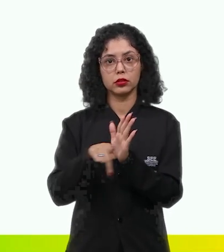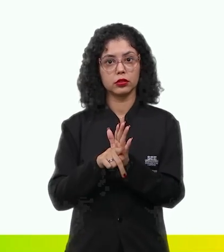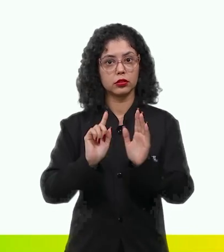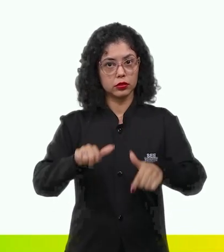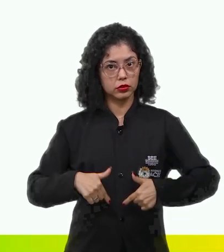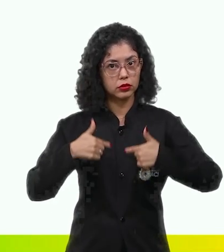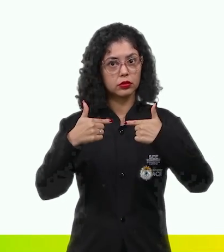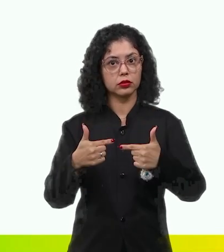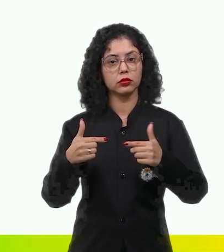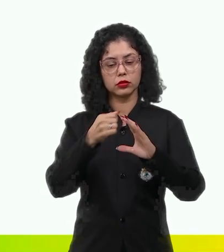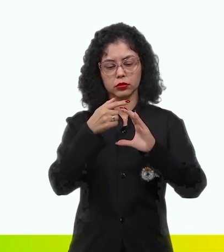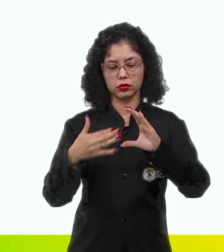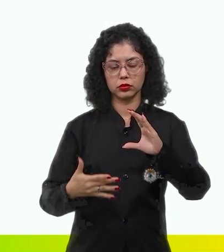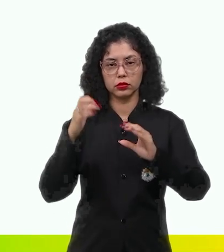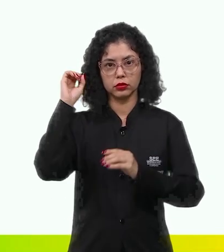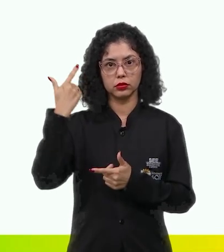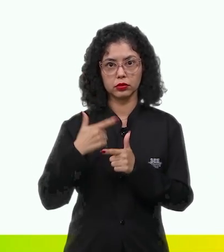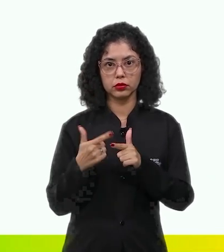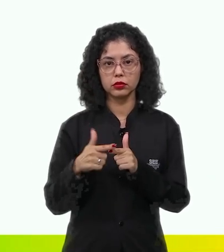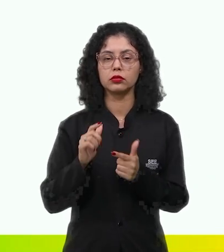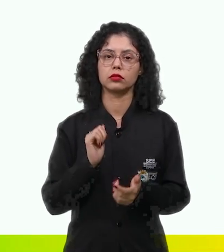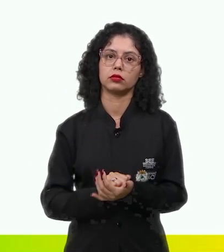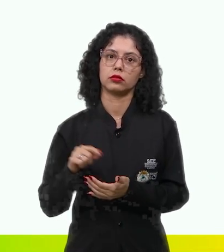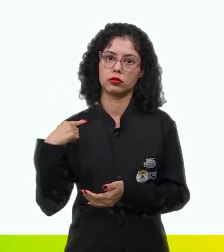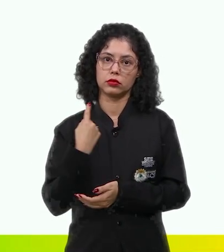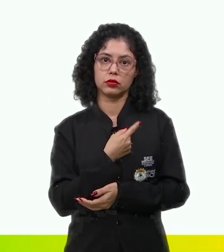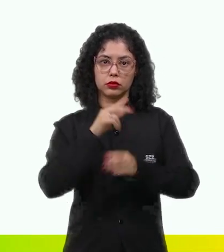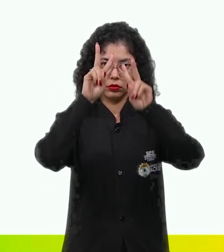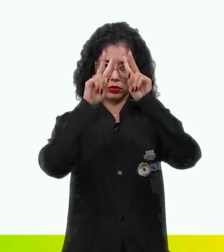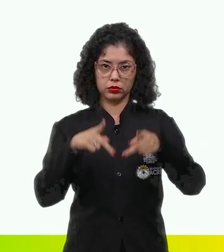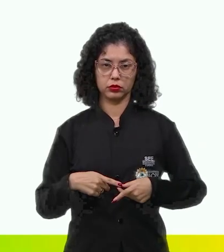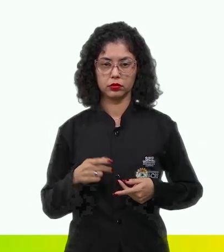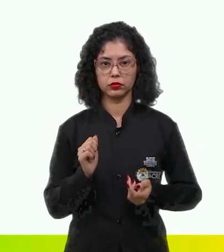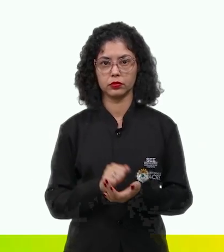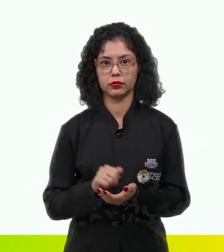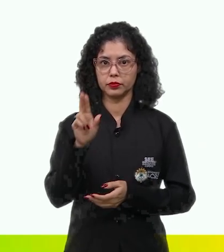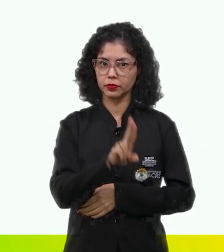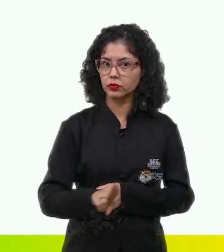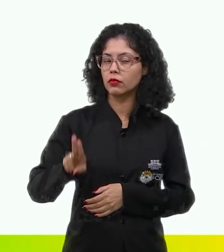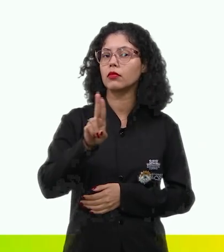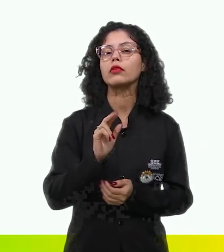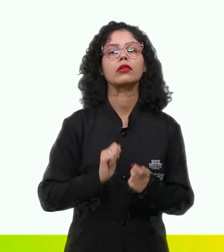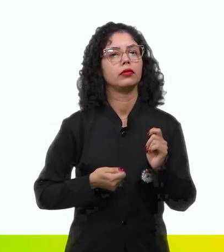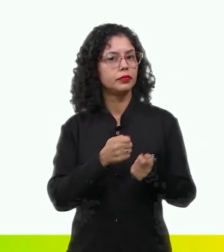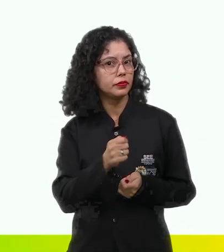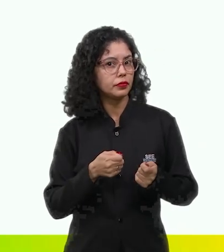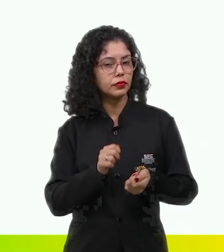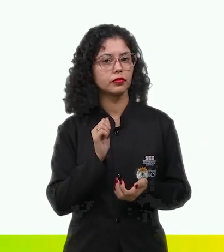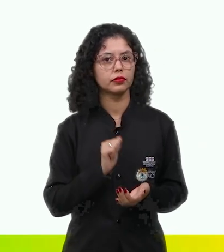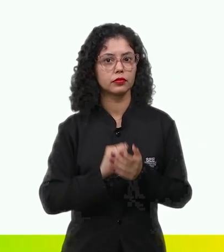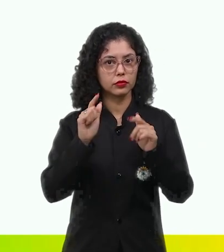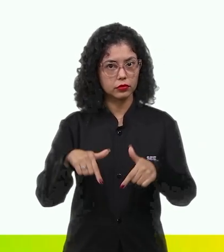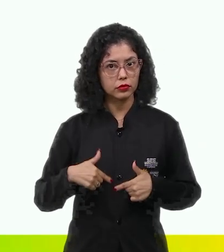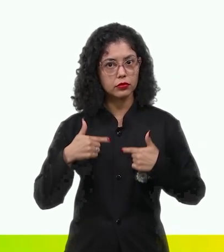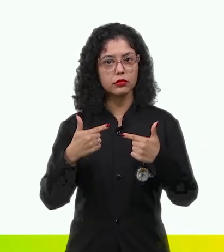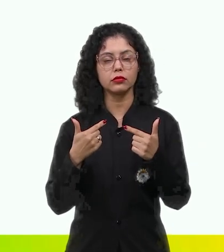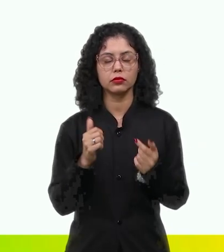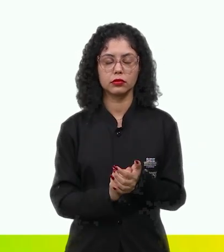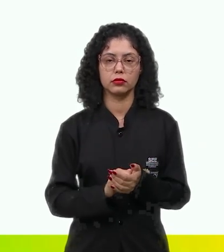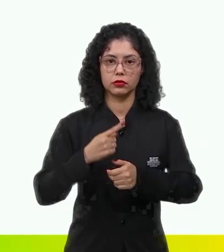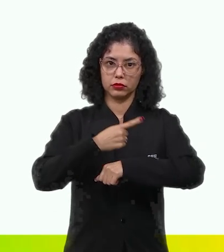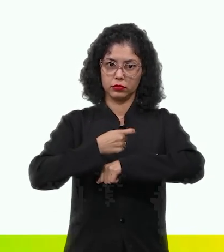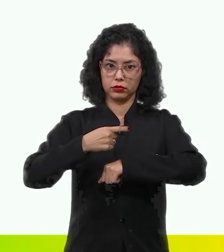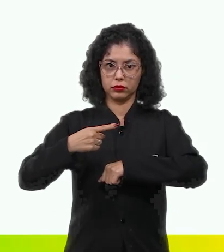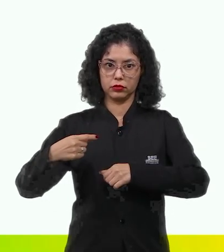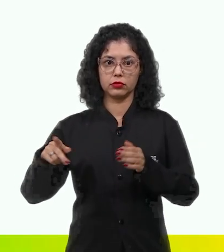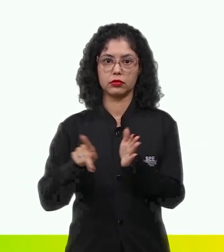combate a espécies que causam danos e prejuízos aos seres humanos, é utilizado no combate à lagarta que